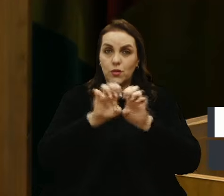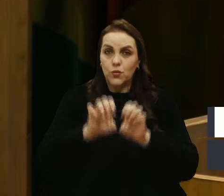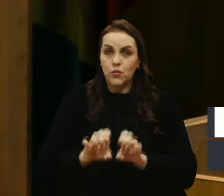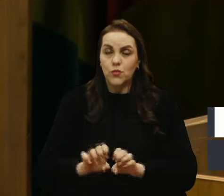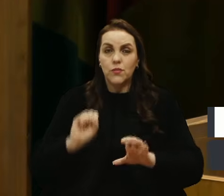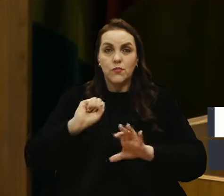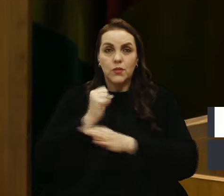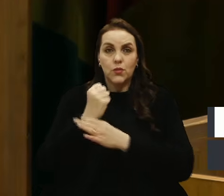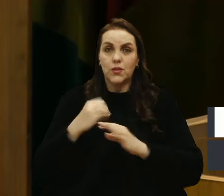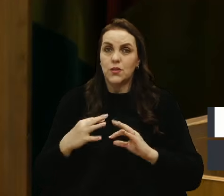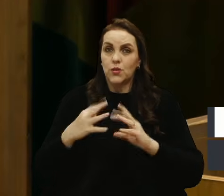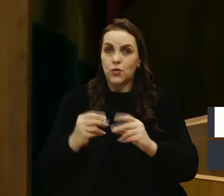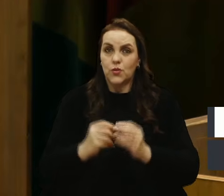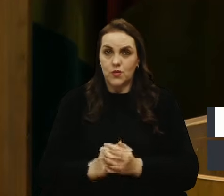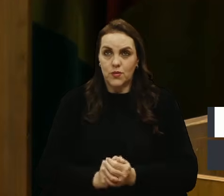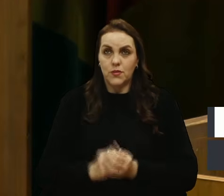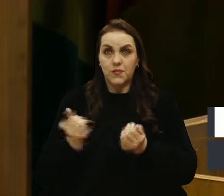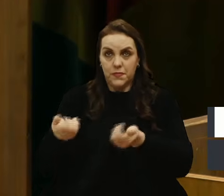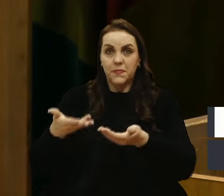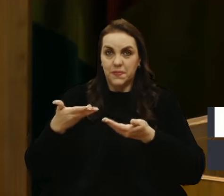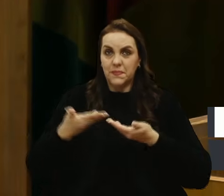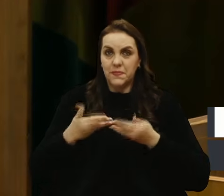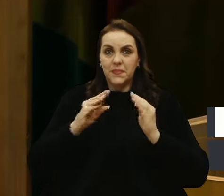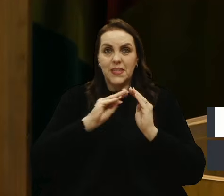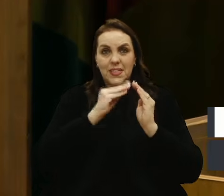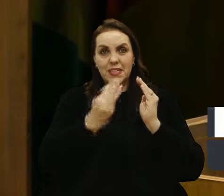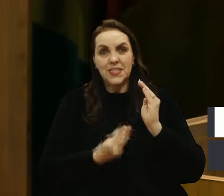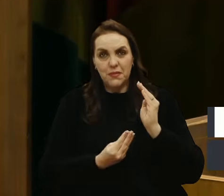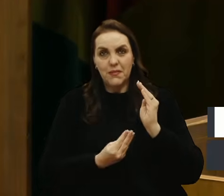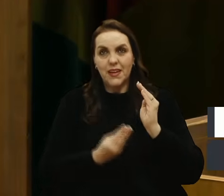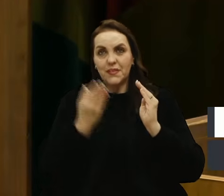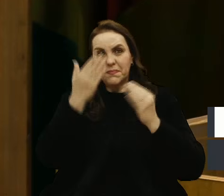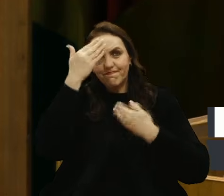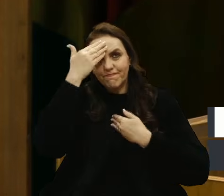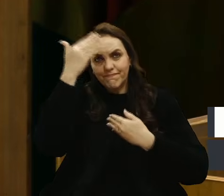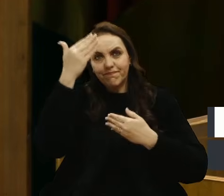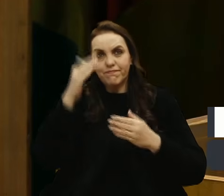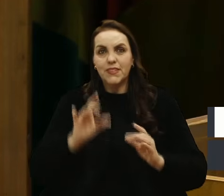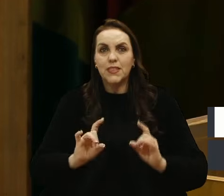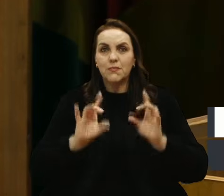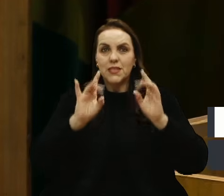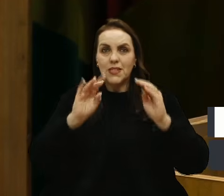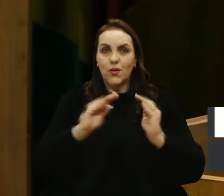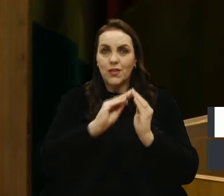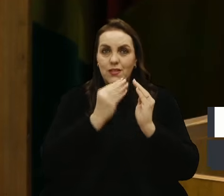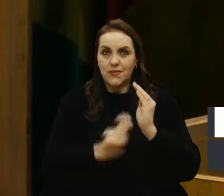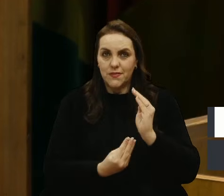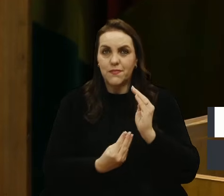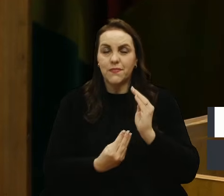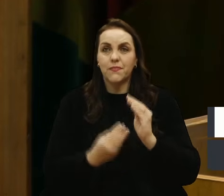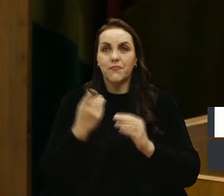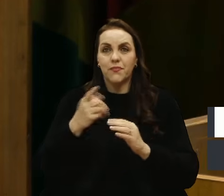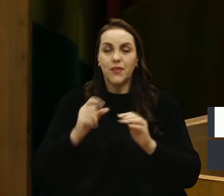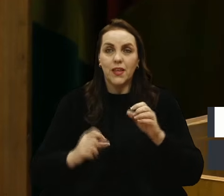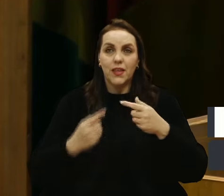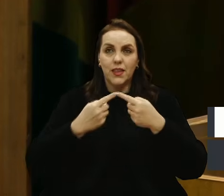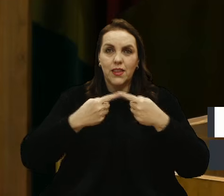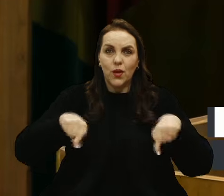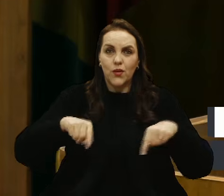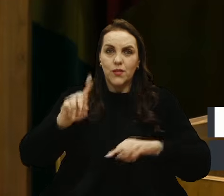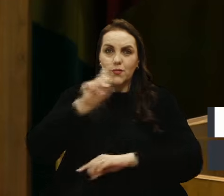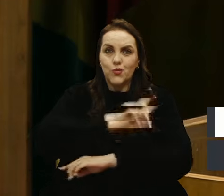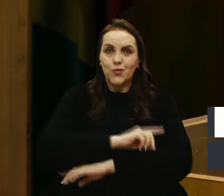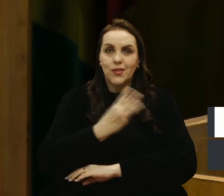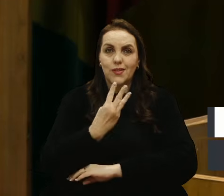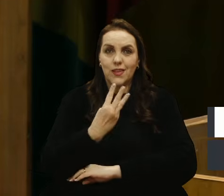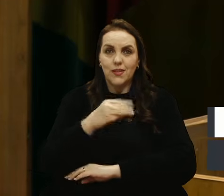todos. Ganhamos da SAMAI, temos um agradecimento especial à SAMAI, que inauguramos no dia 3 de